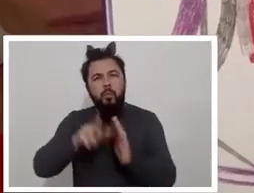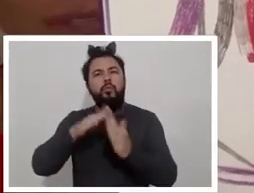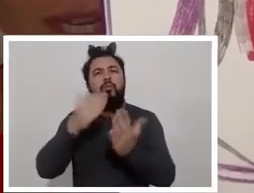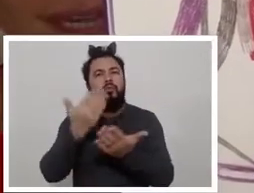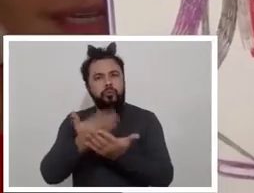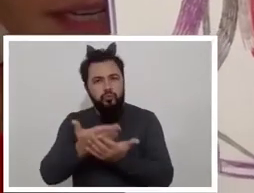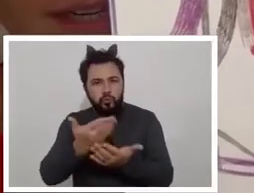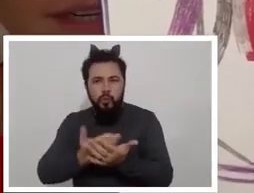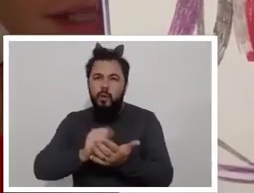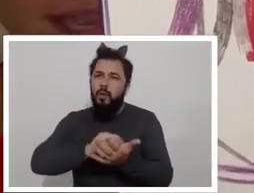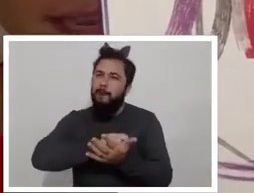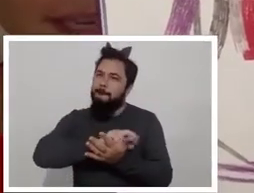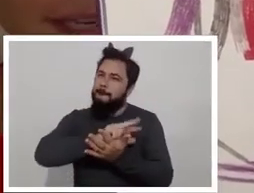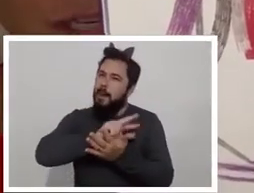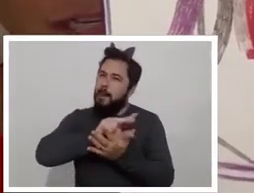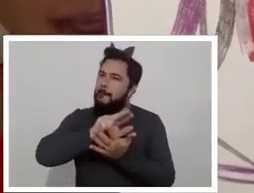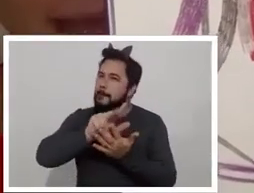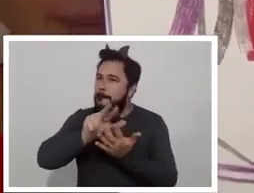bolsa